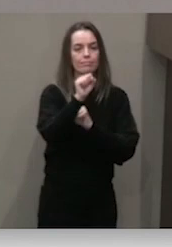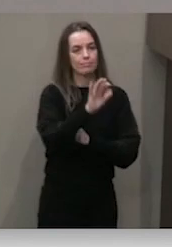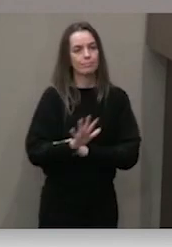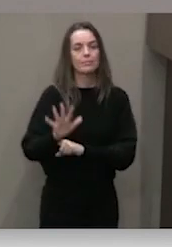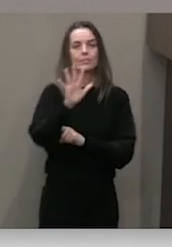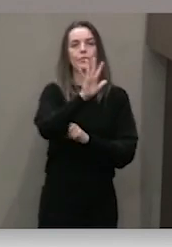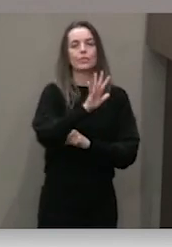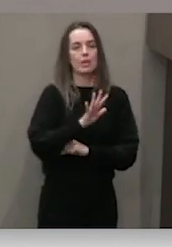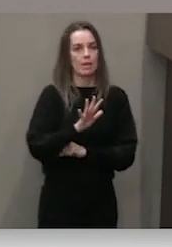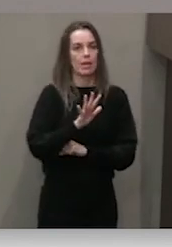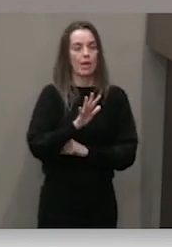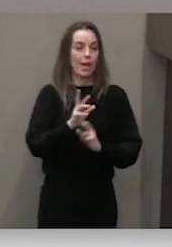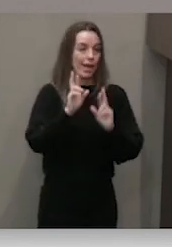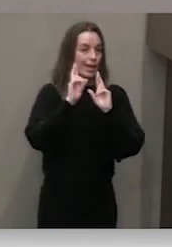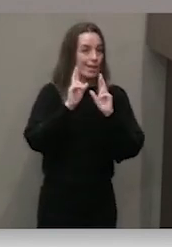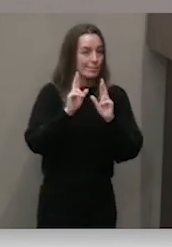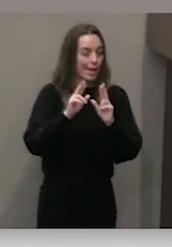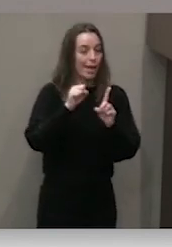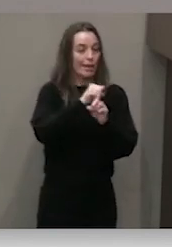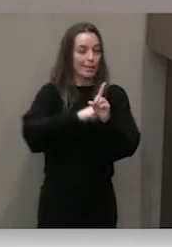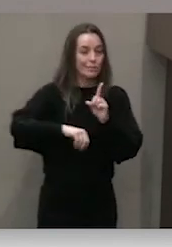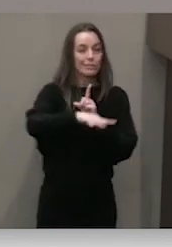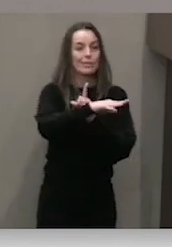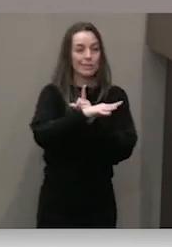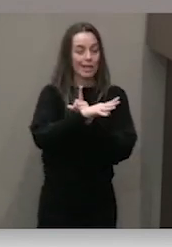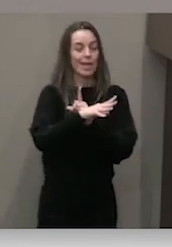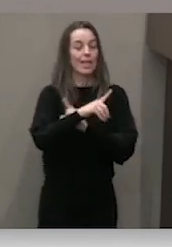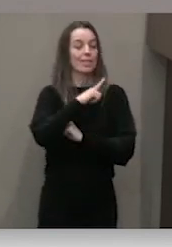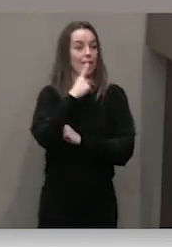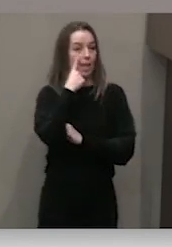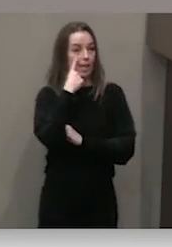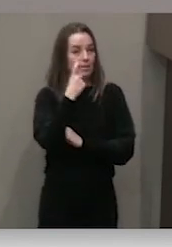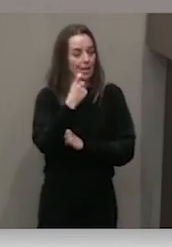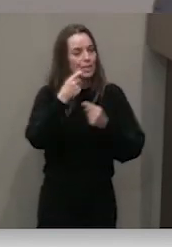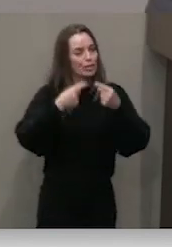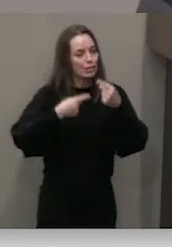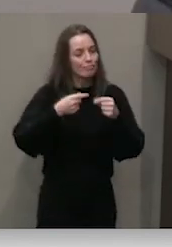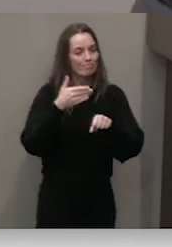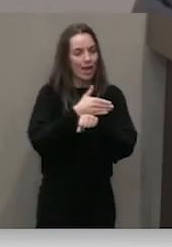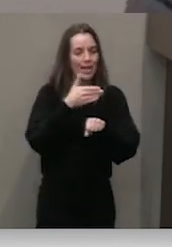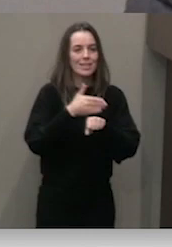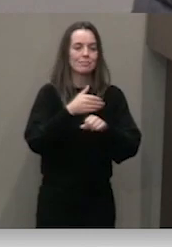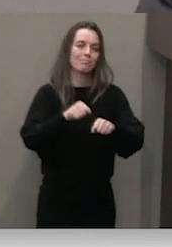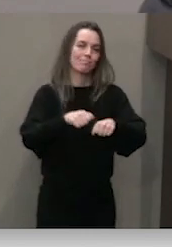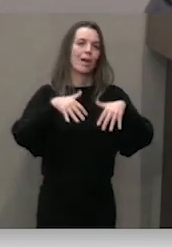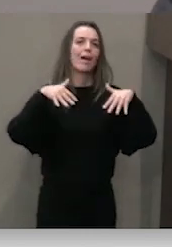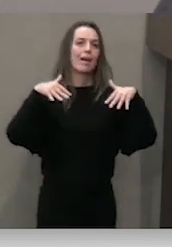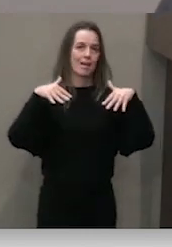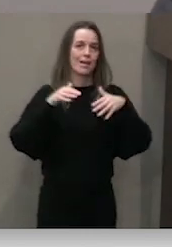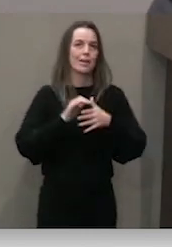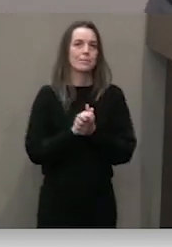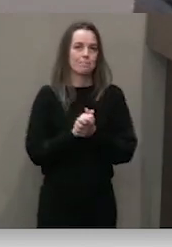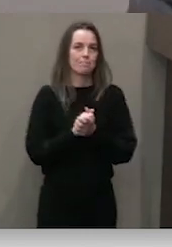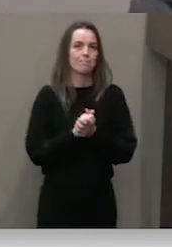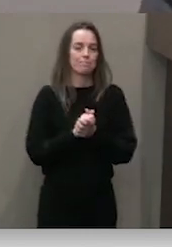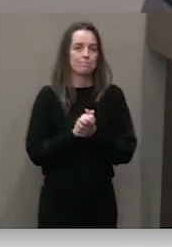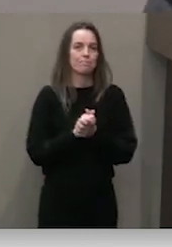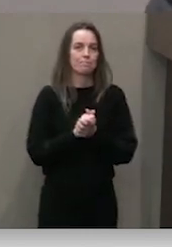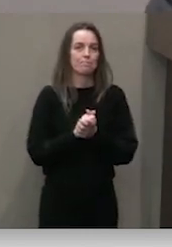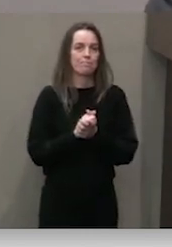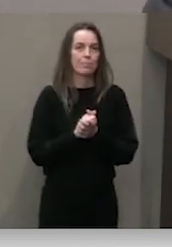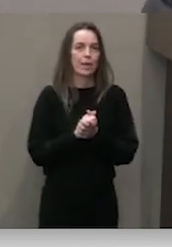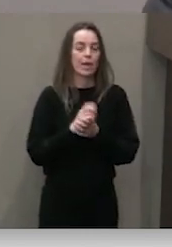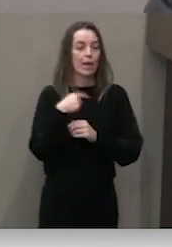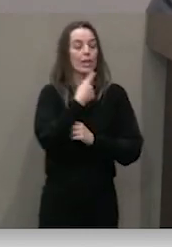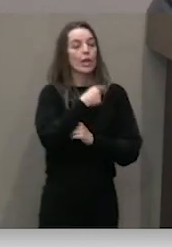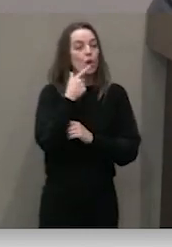Tomara que a sociedade, de fato, se interesse em discutir, em participar das audiências promovidas pela Câmara e também pela revisão do plano diretor, para que a gente